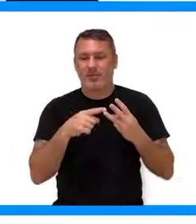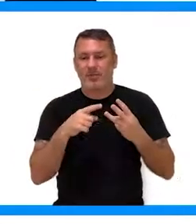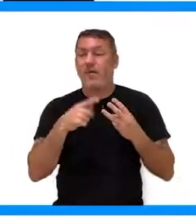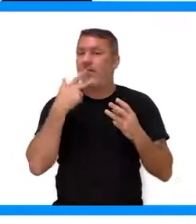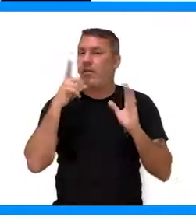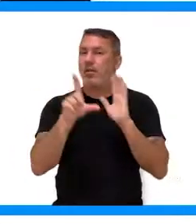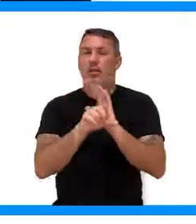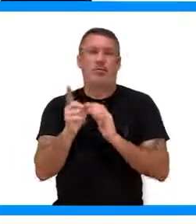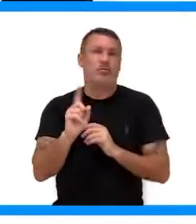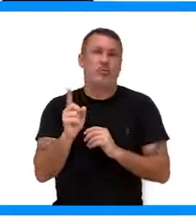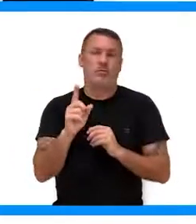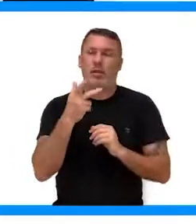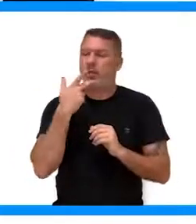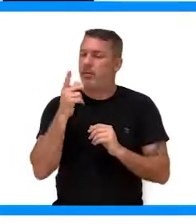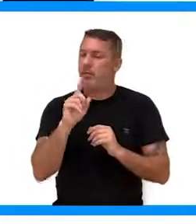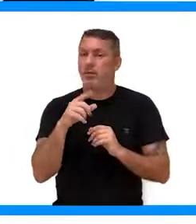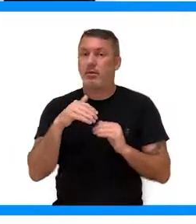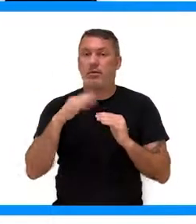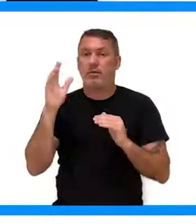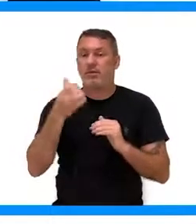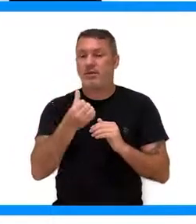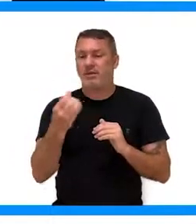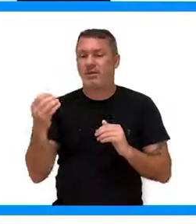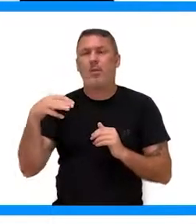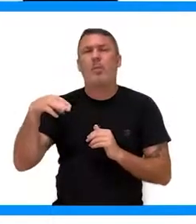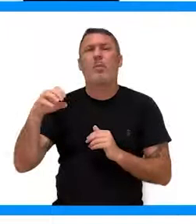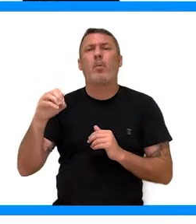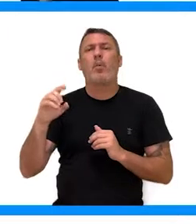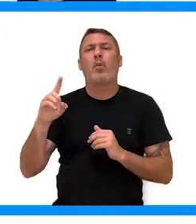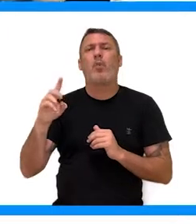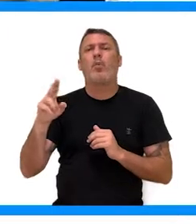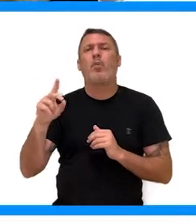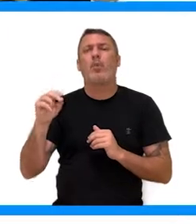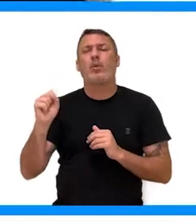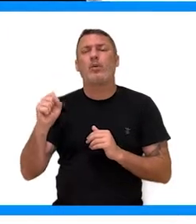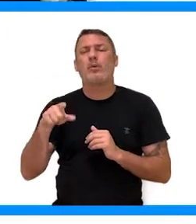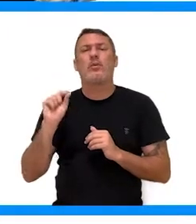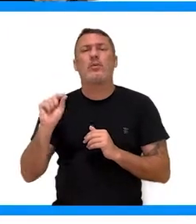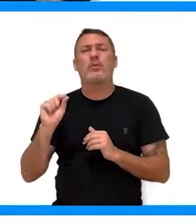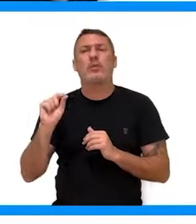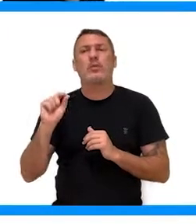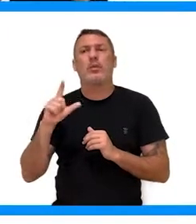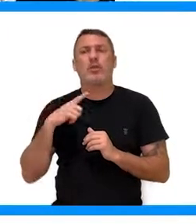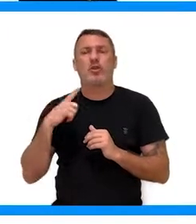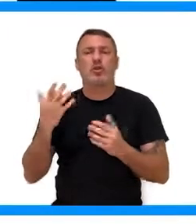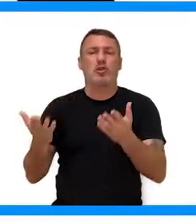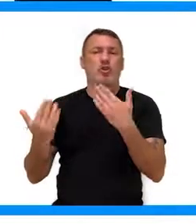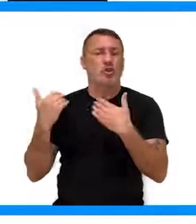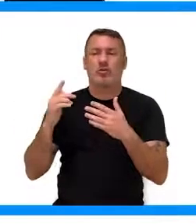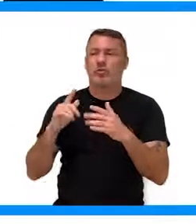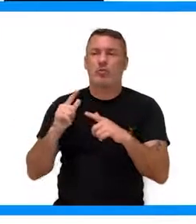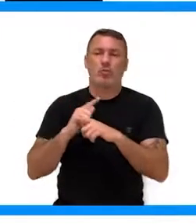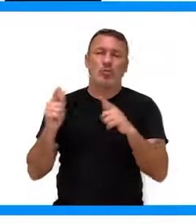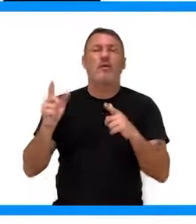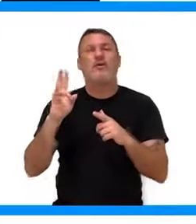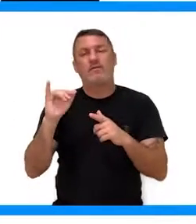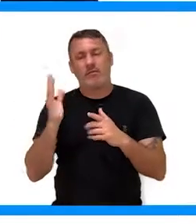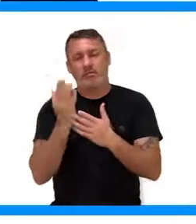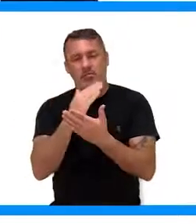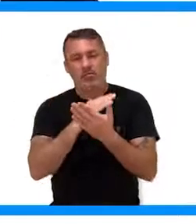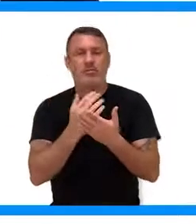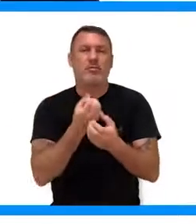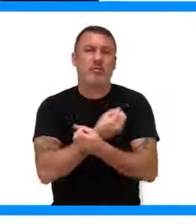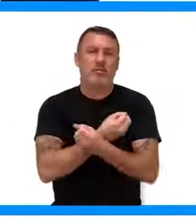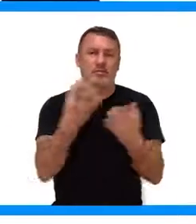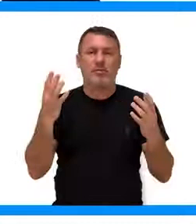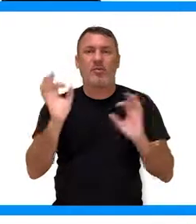lei, isso não é permitido, né? Superior a 600 módulos, ele vai ser em parte ali desapropriado e também entrar